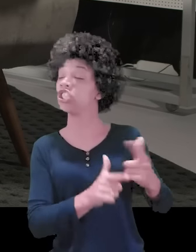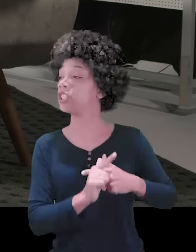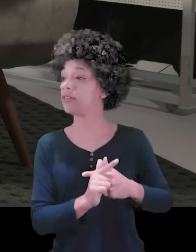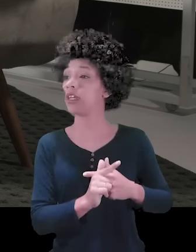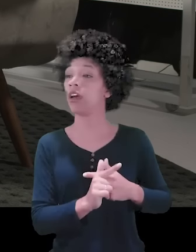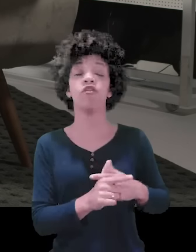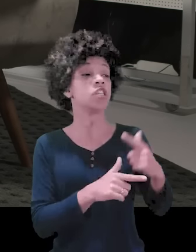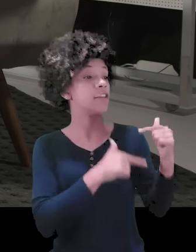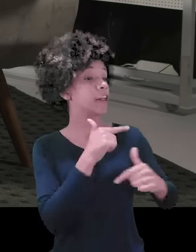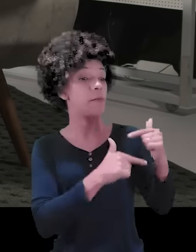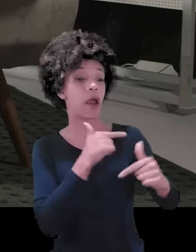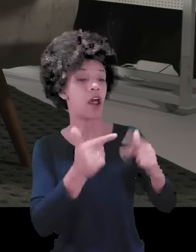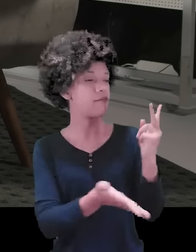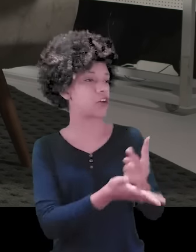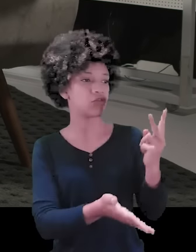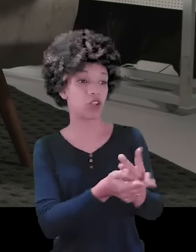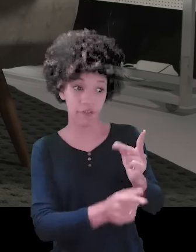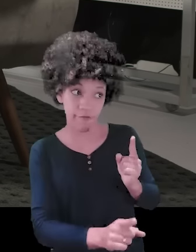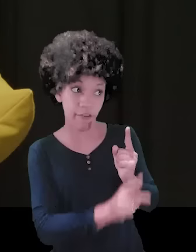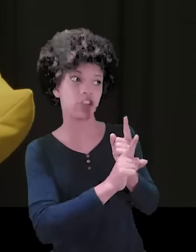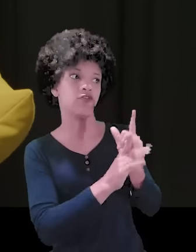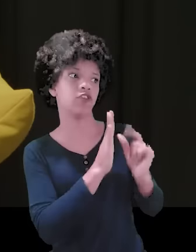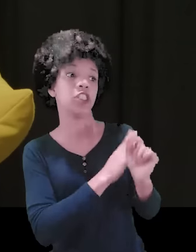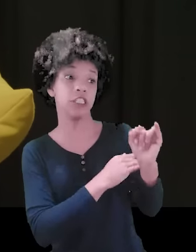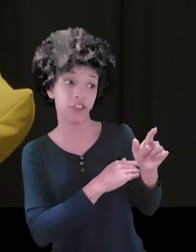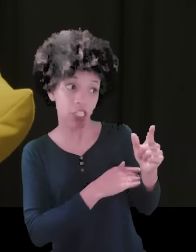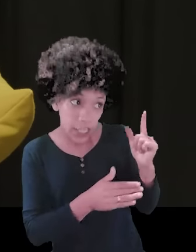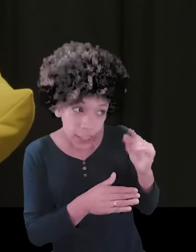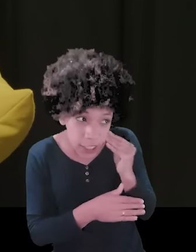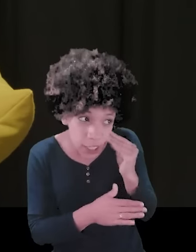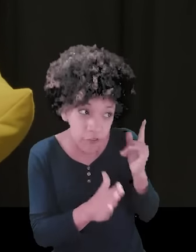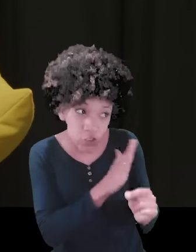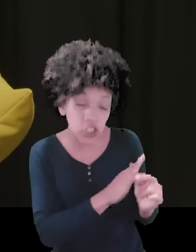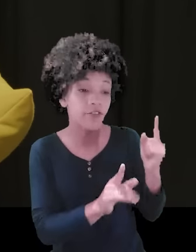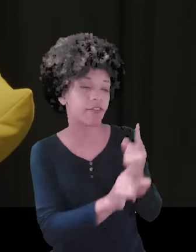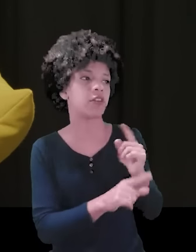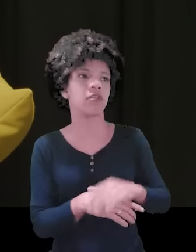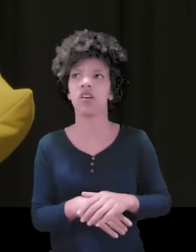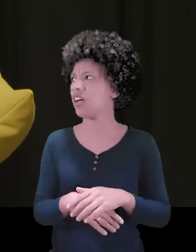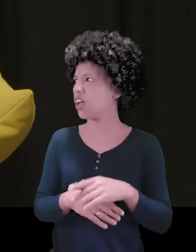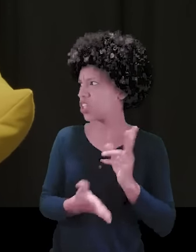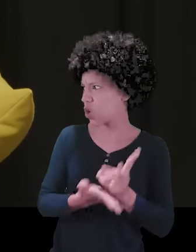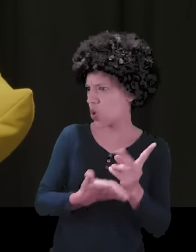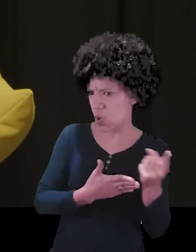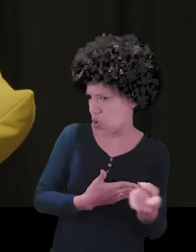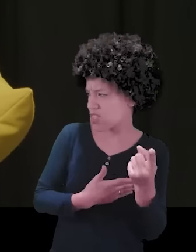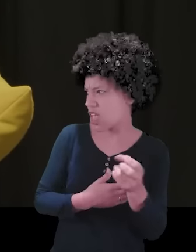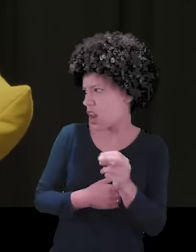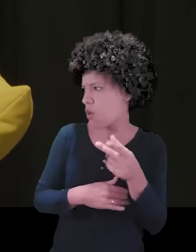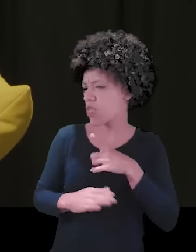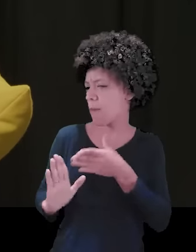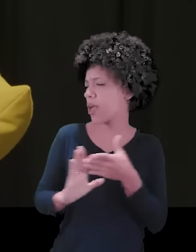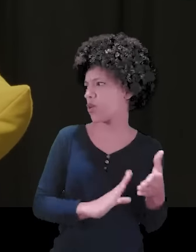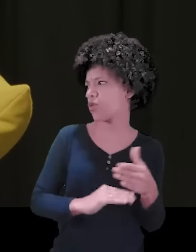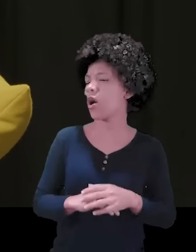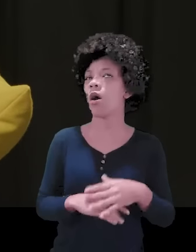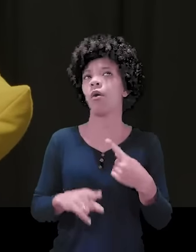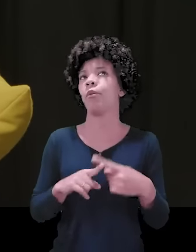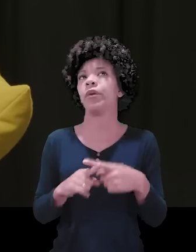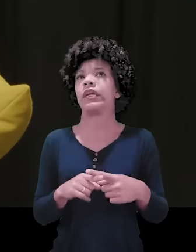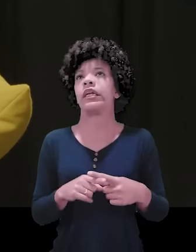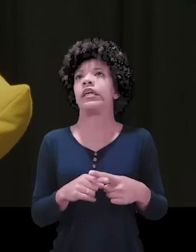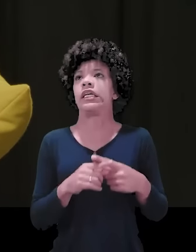deve e a gente vai te encontrar entendeu e as pessoas 50 anos no início ou tem um período cima e quando a gente fala